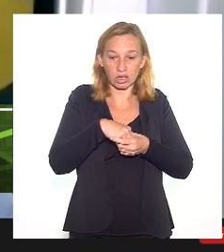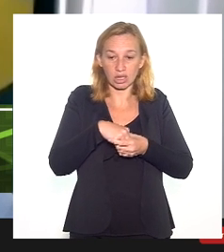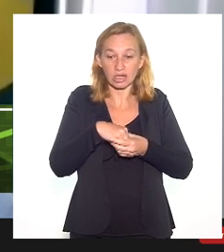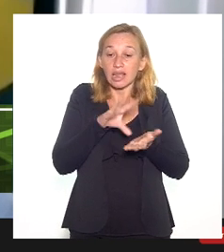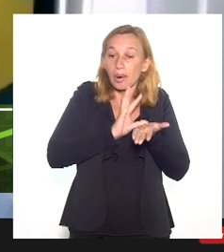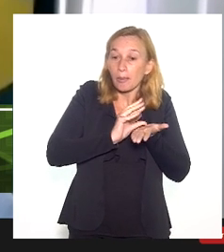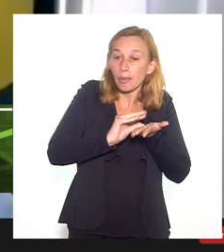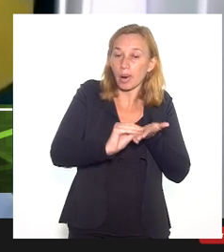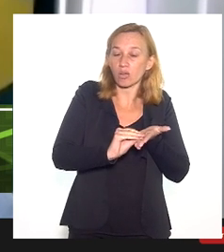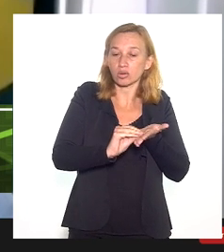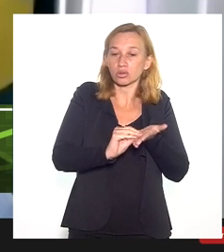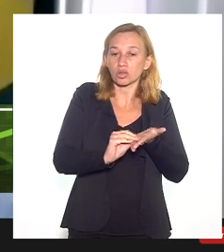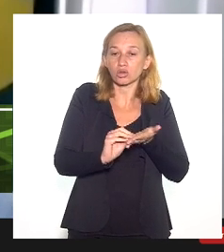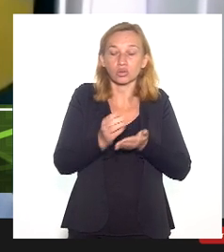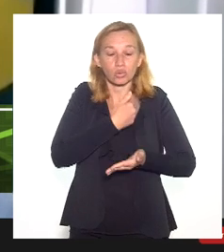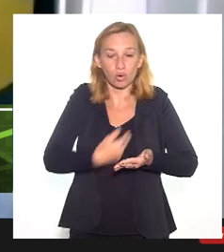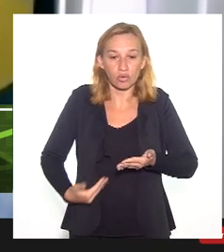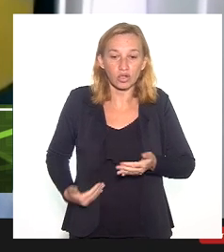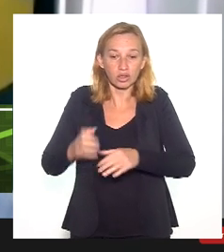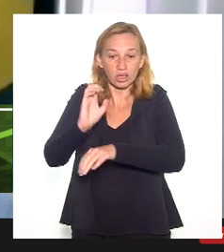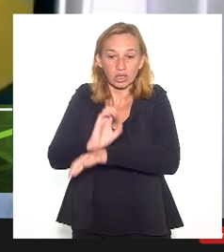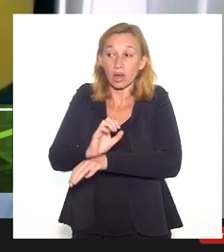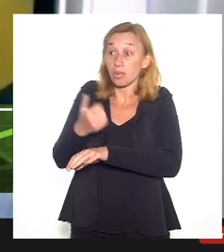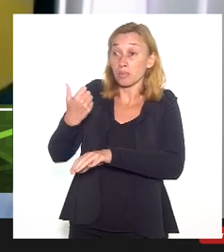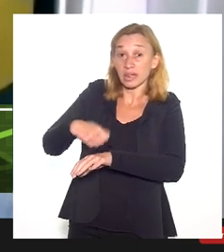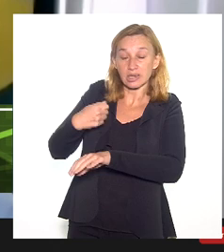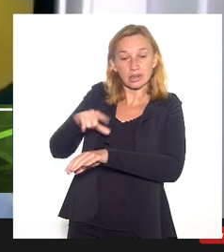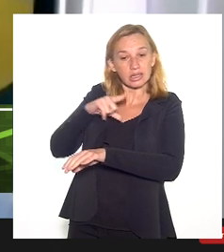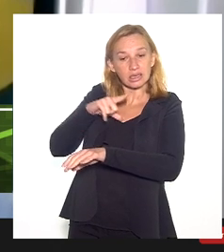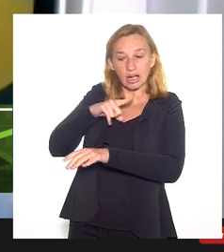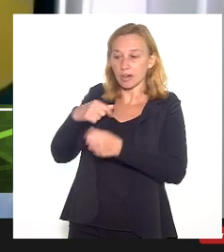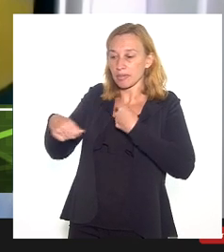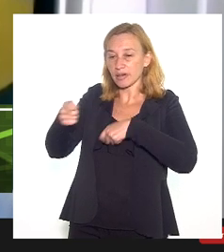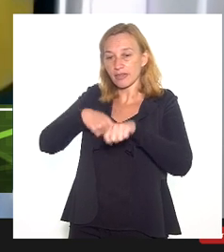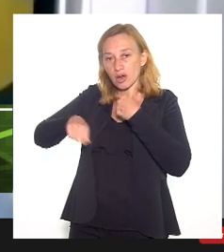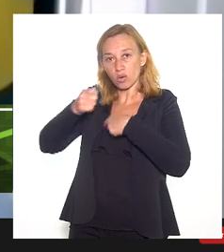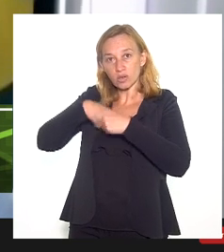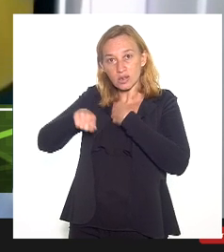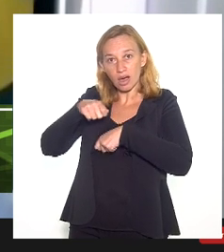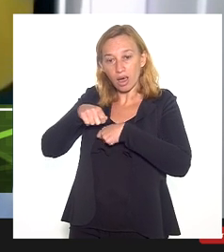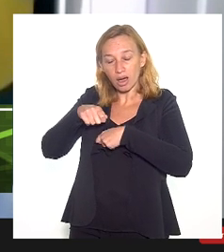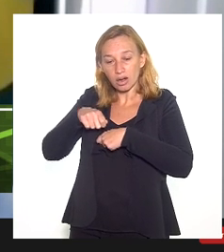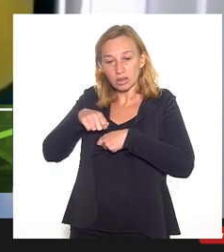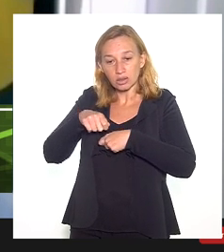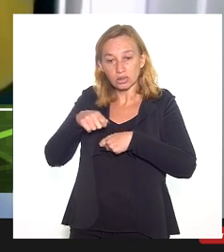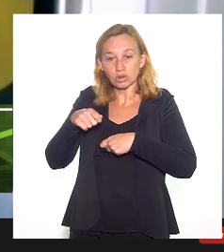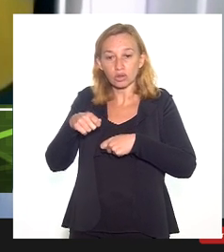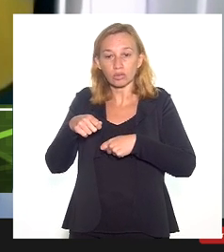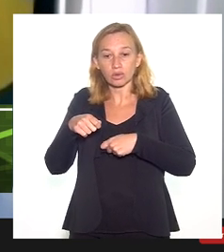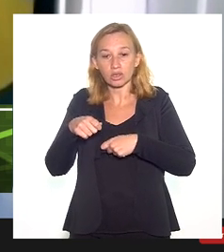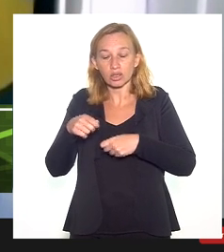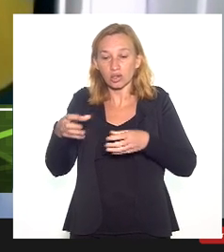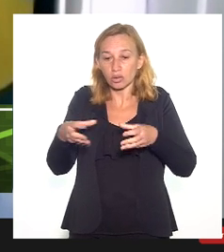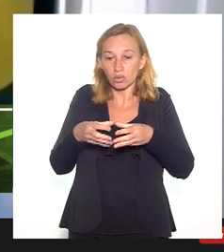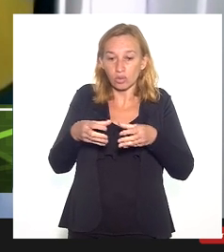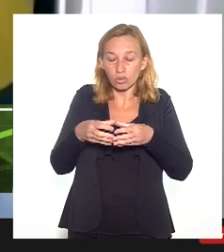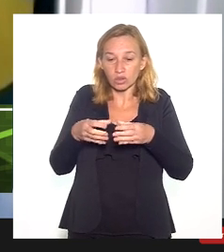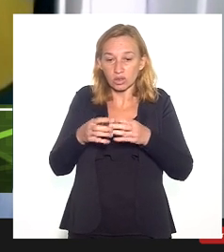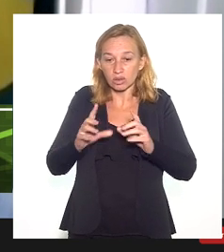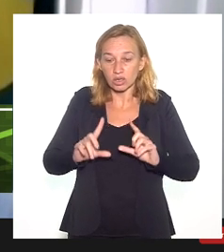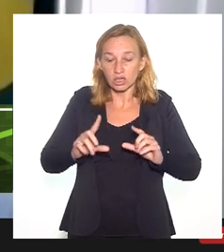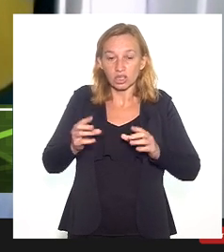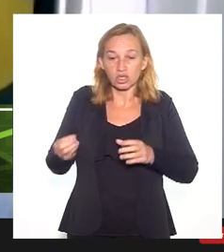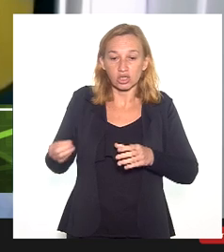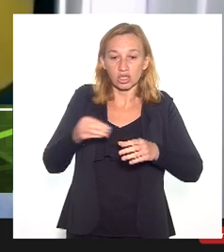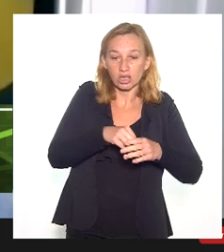pauta que o governo estadual vai ter para fazer a negociação sobre as novas condições de ingresso do Estado